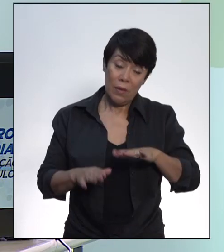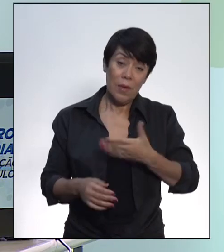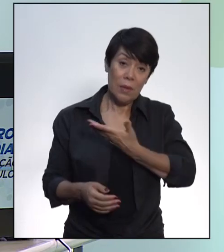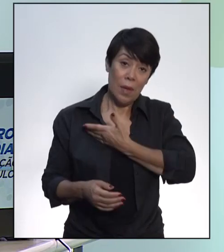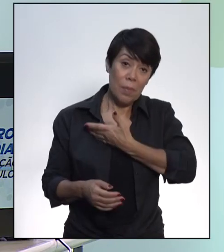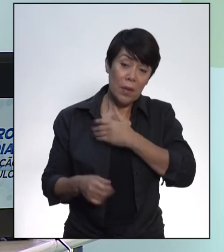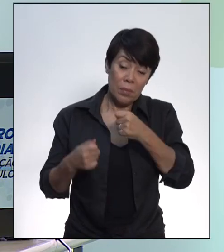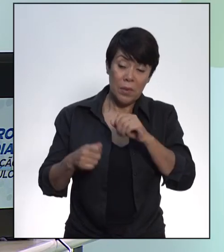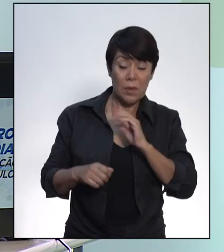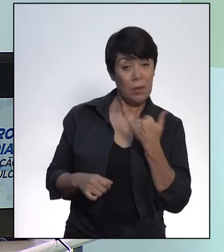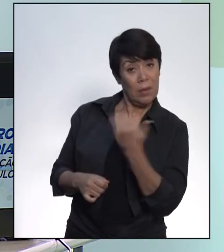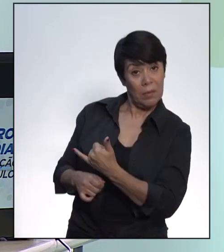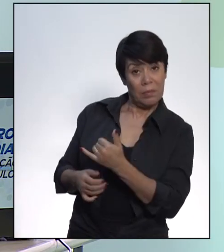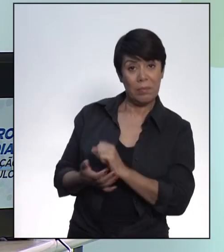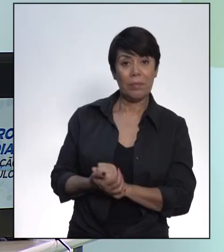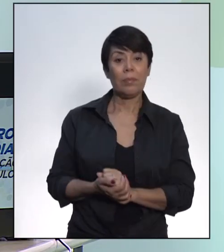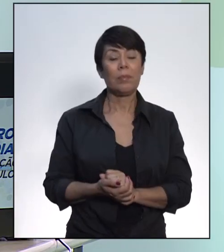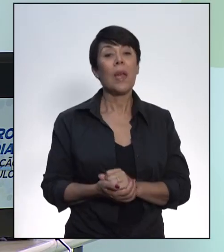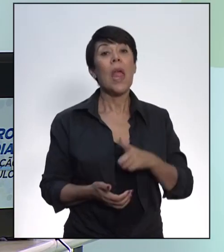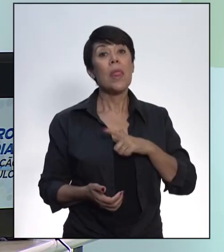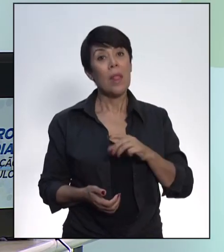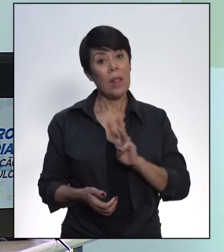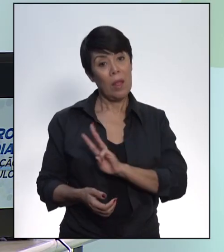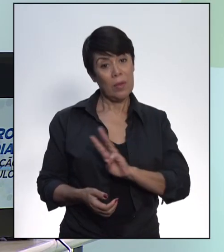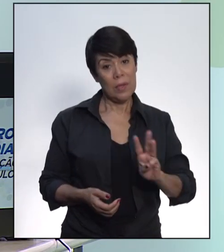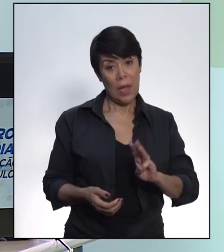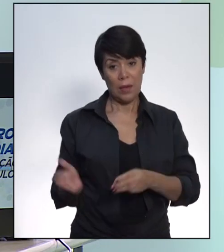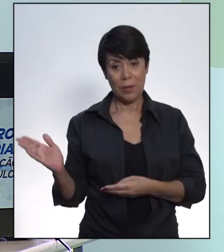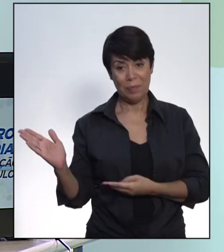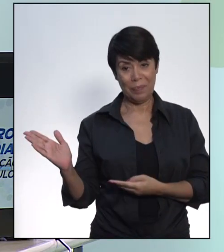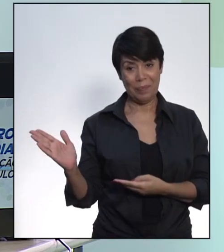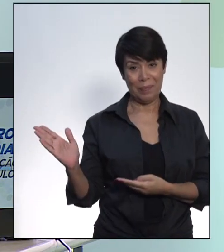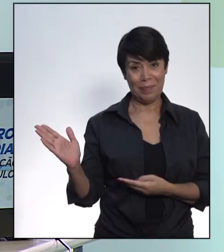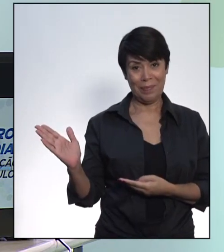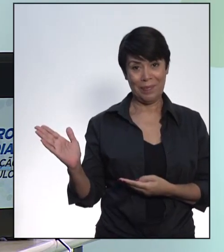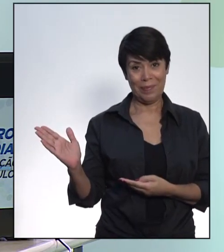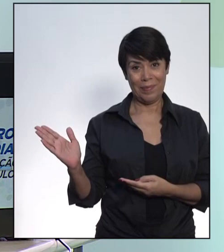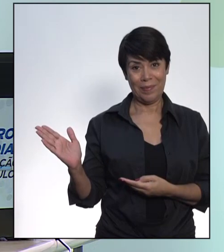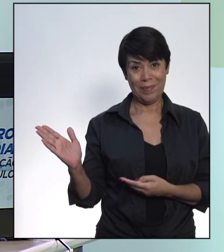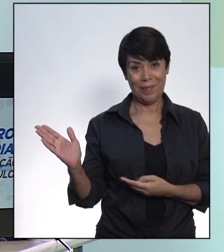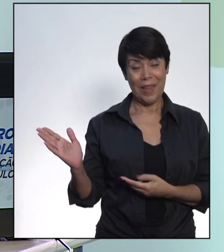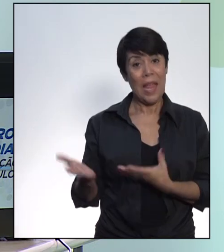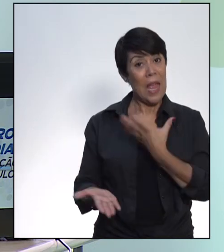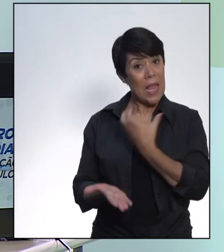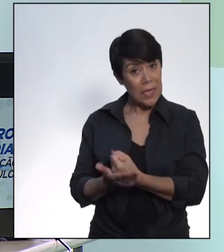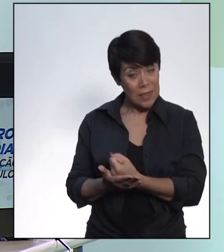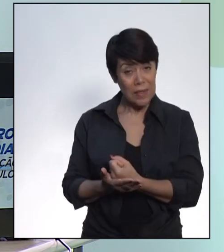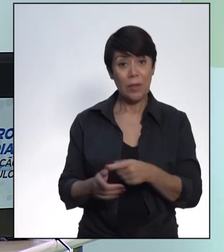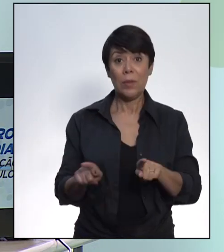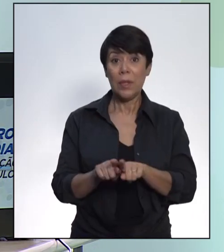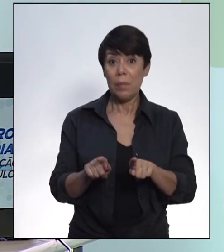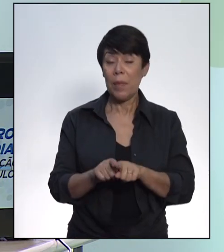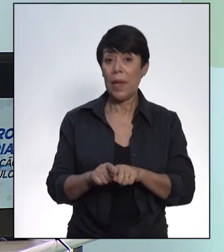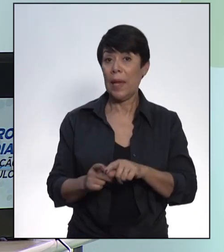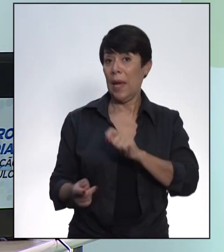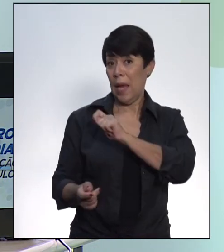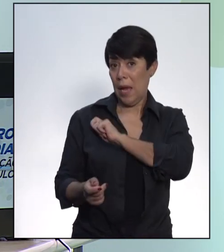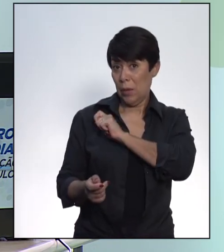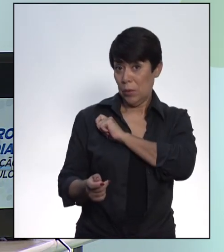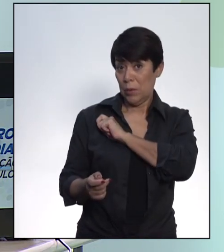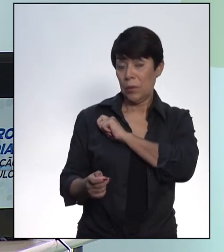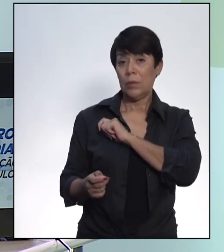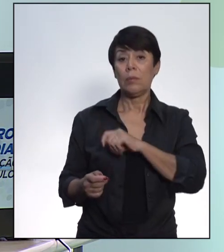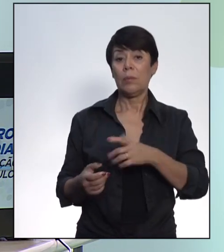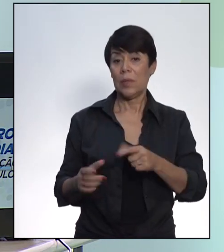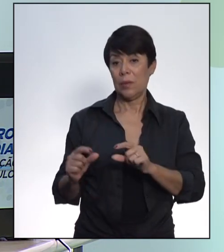para dar esse recado. Tem um site que vocês podem se inscrever e tem aonde os alunos vão se inscrever, né?